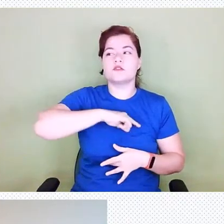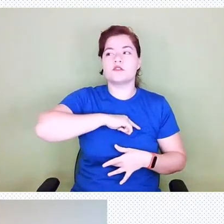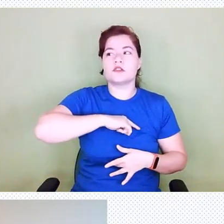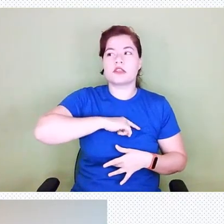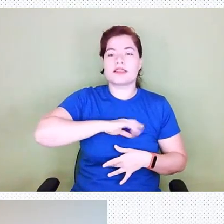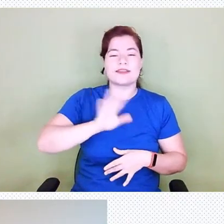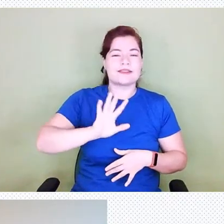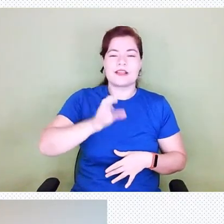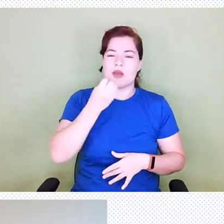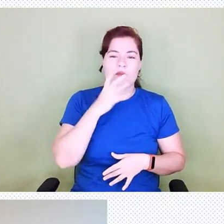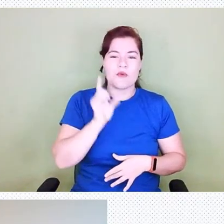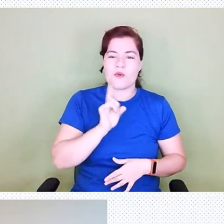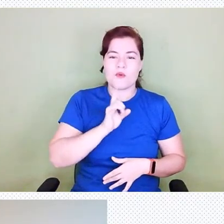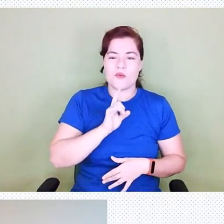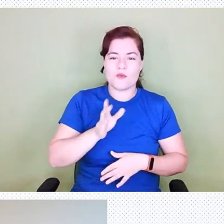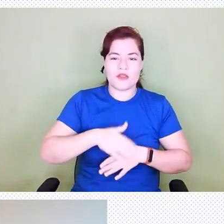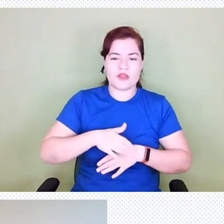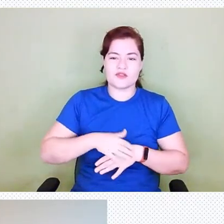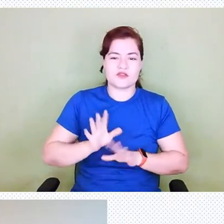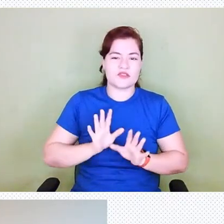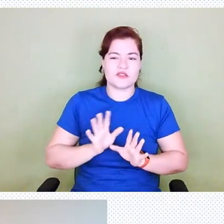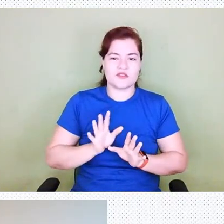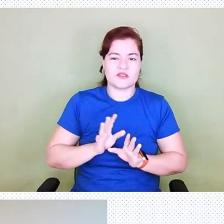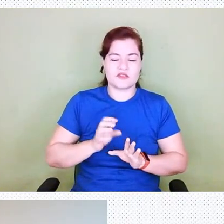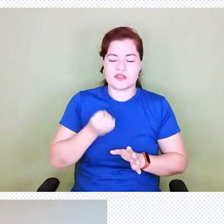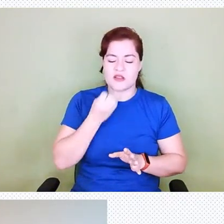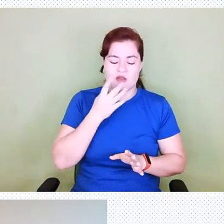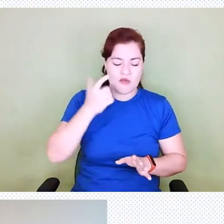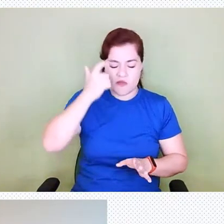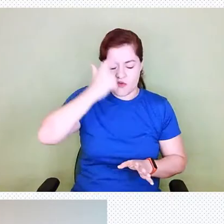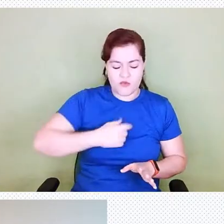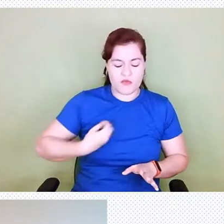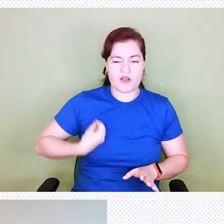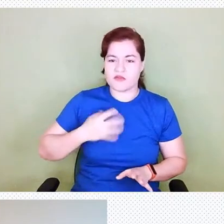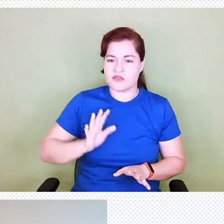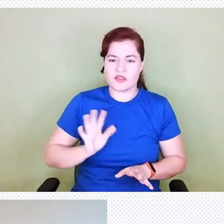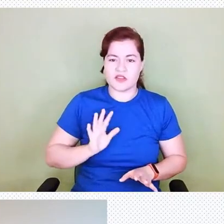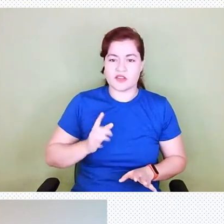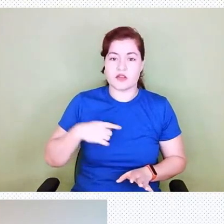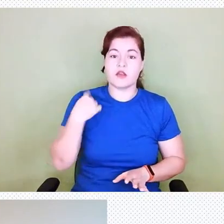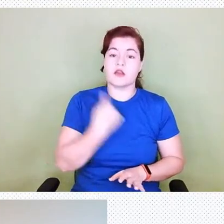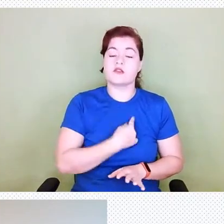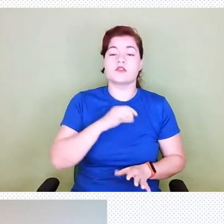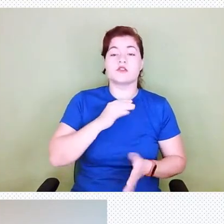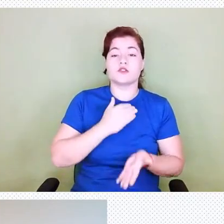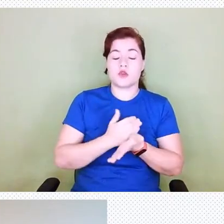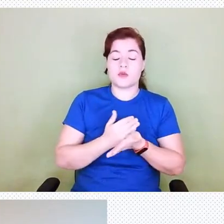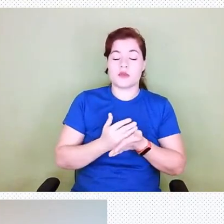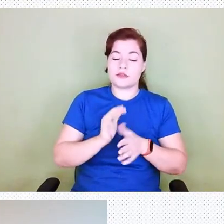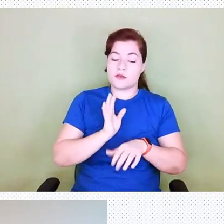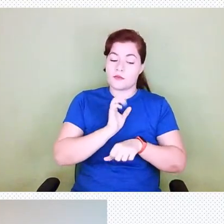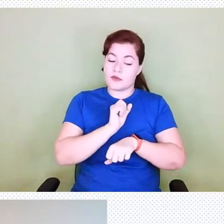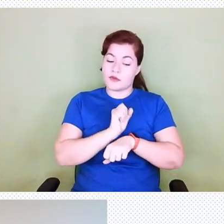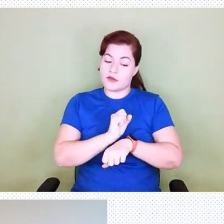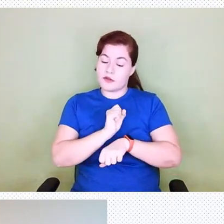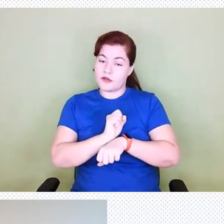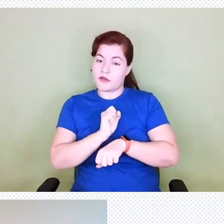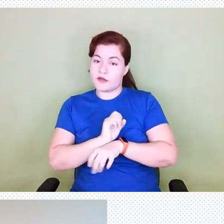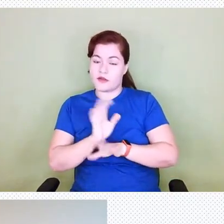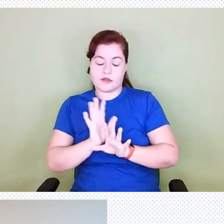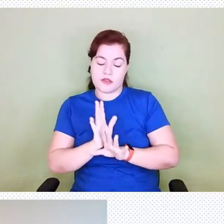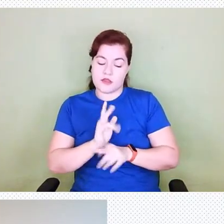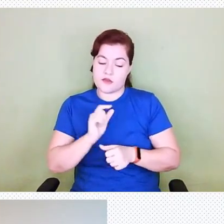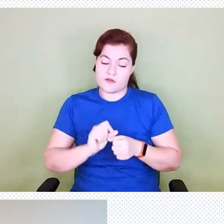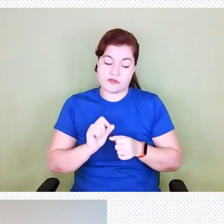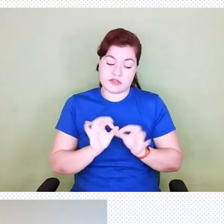nos faz bem, não é uma boa para a nossa vida, a gente já vai colocando o pé no freio. Não, isso eu não vou fazer,